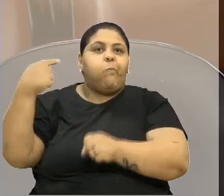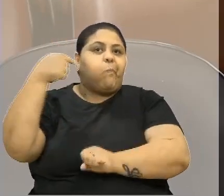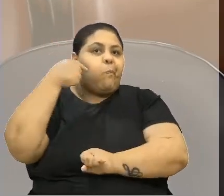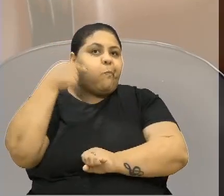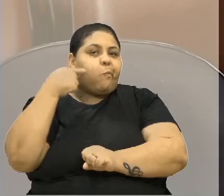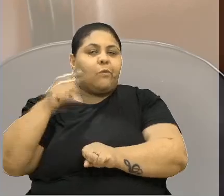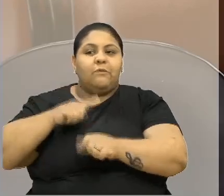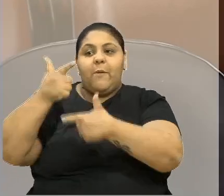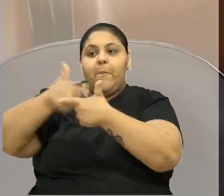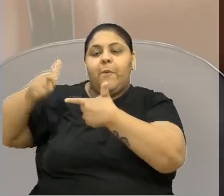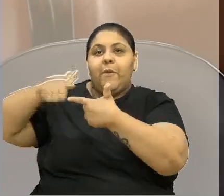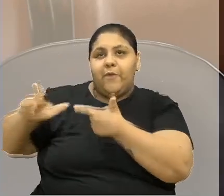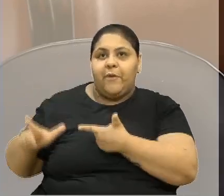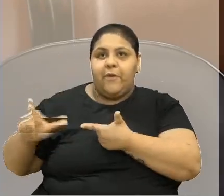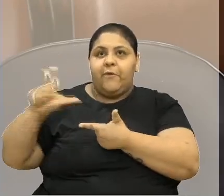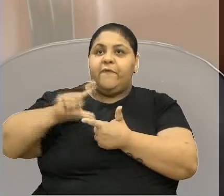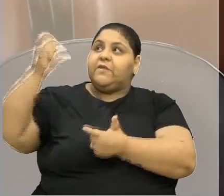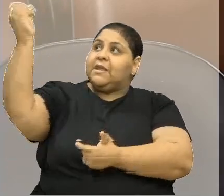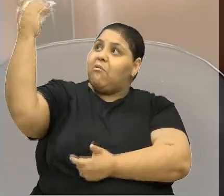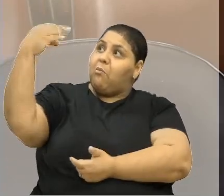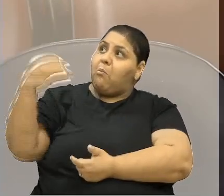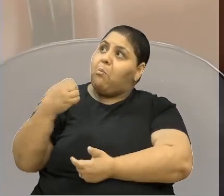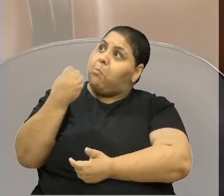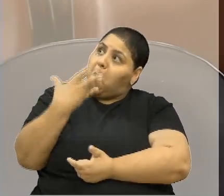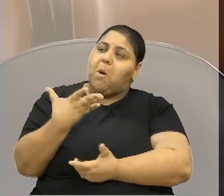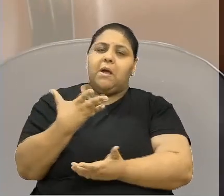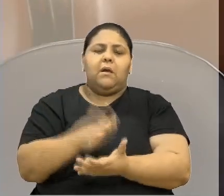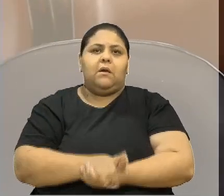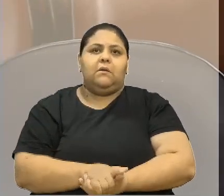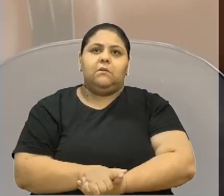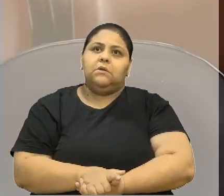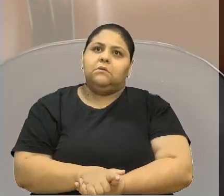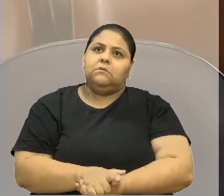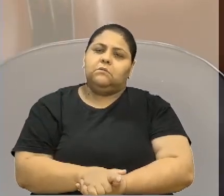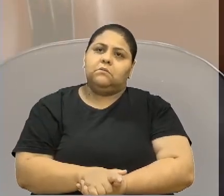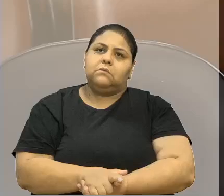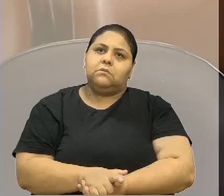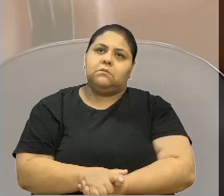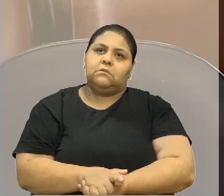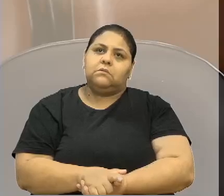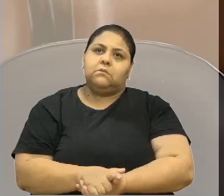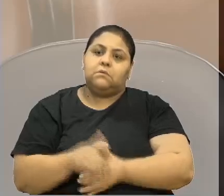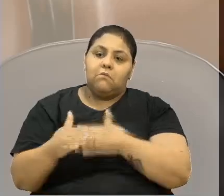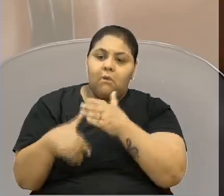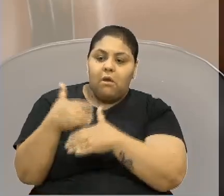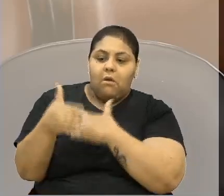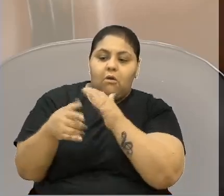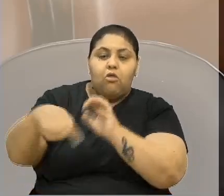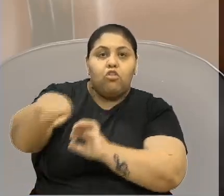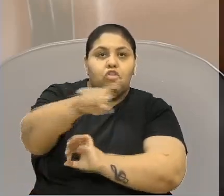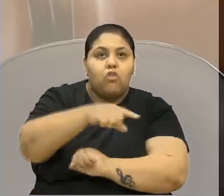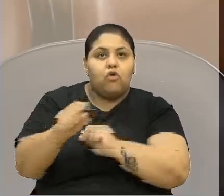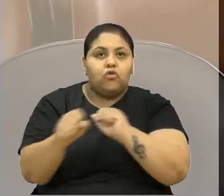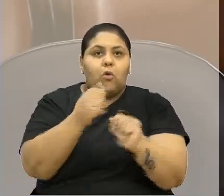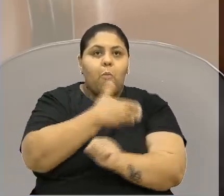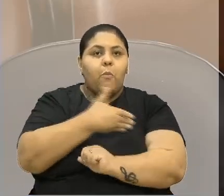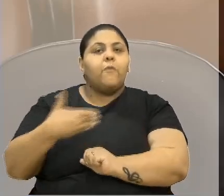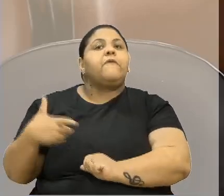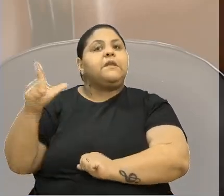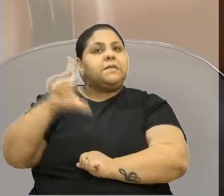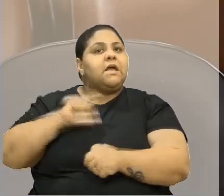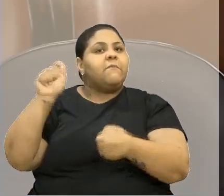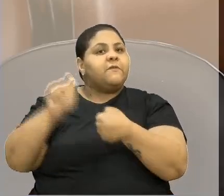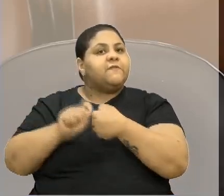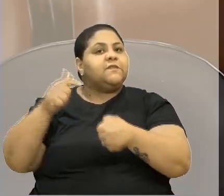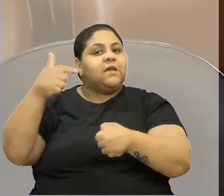mão, né? É ter sinalização boa. Né? É uma sequência de coisas que nós, enquanto poder público, temos que fazer a